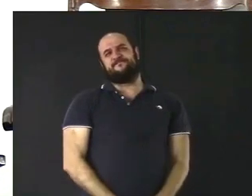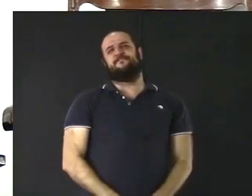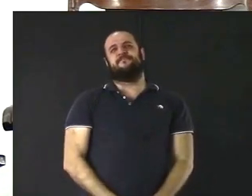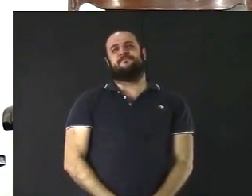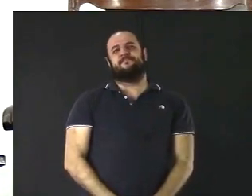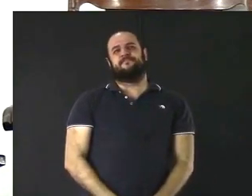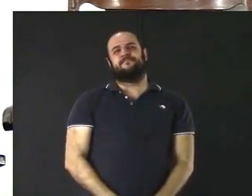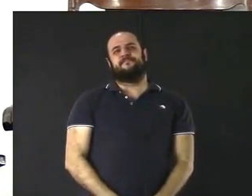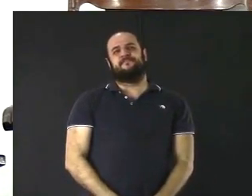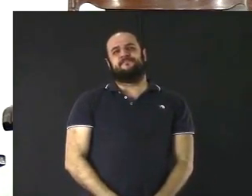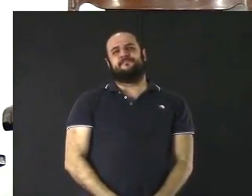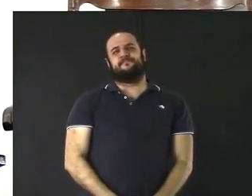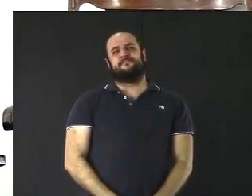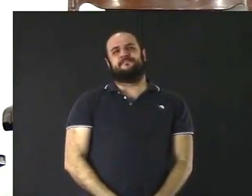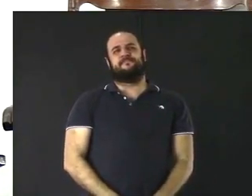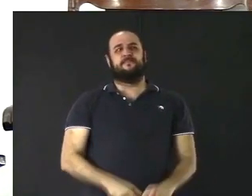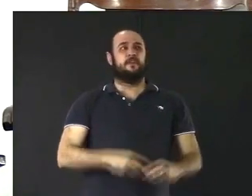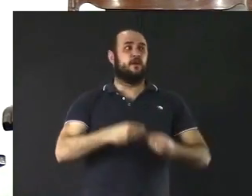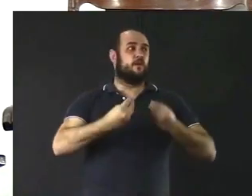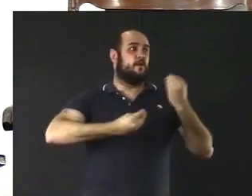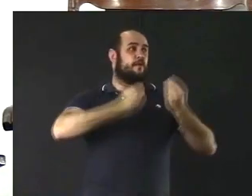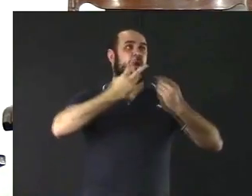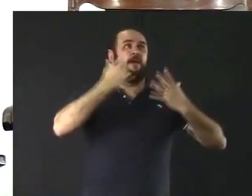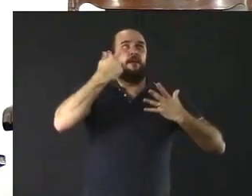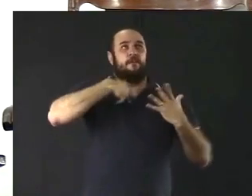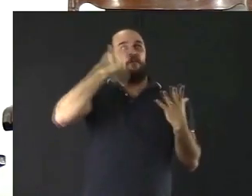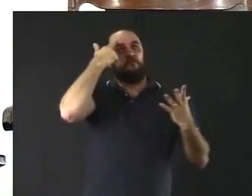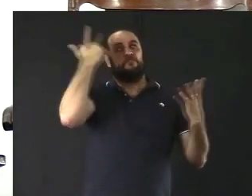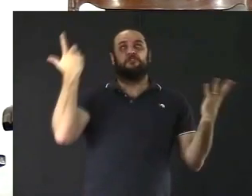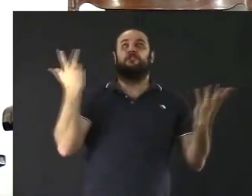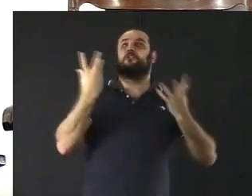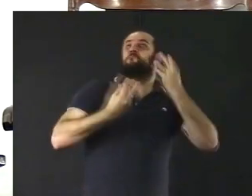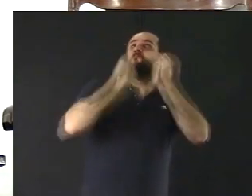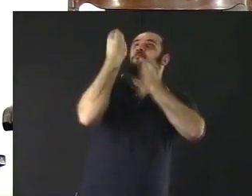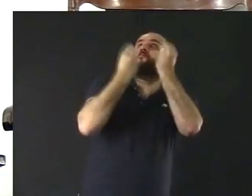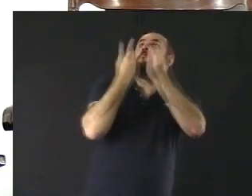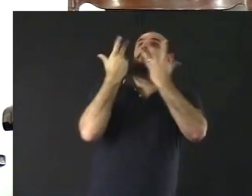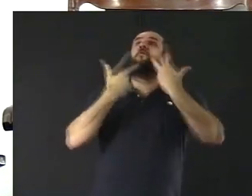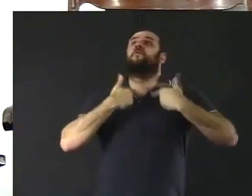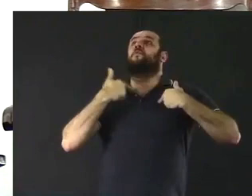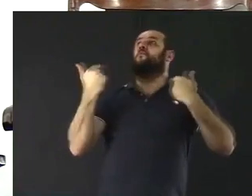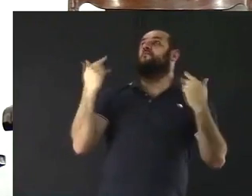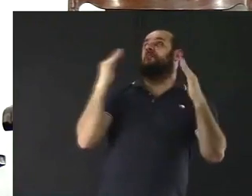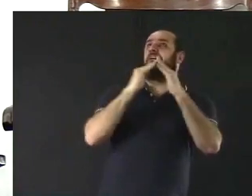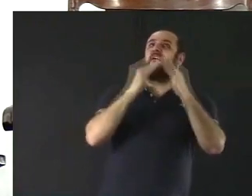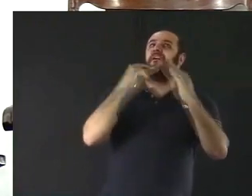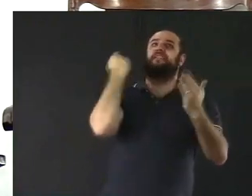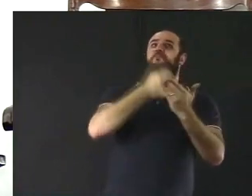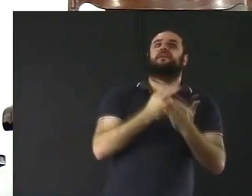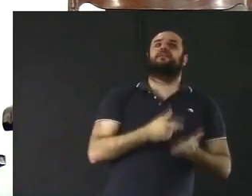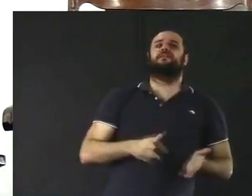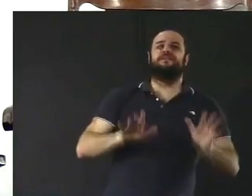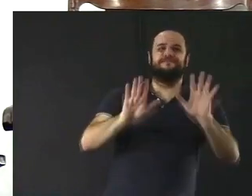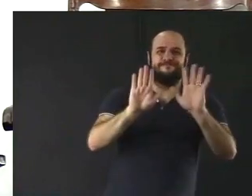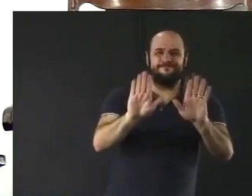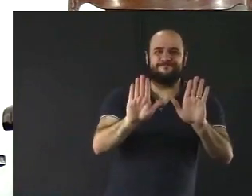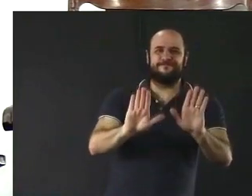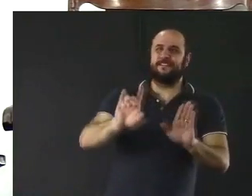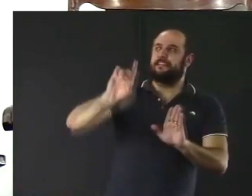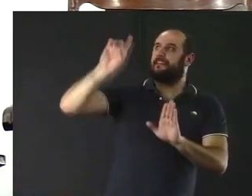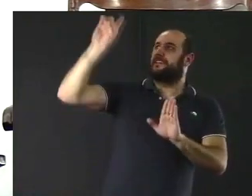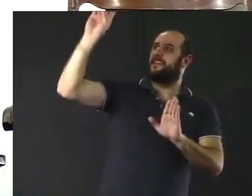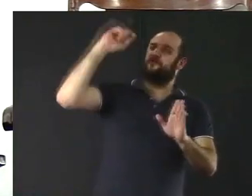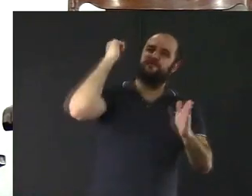se eu deixá-lo, como eu vou sustentar a minha casa? Querido, não esqueça que todo o sustento, ele é proveniente